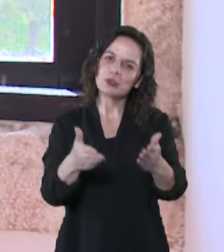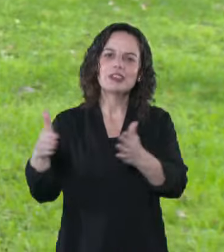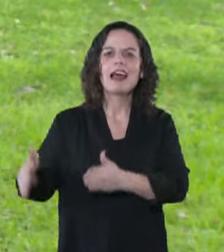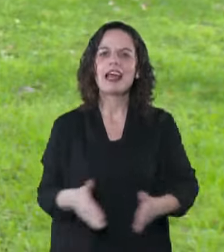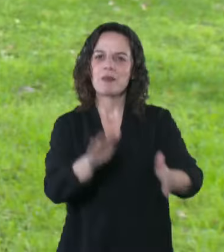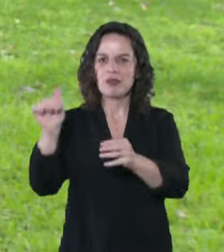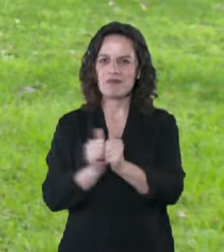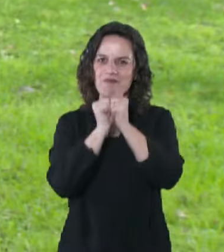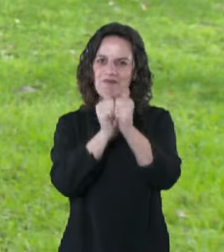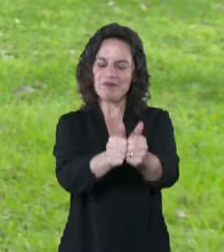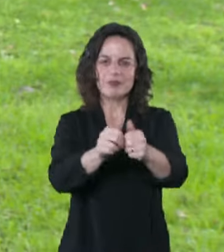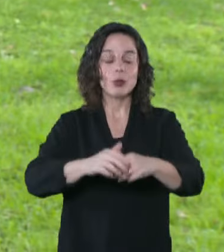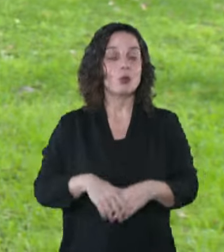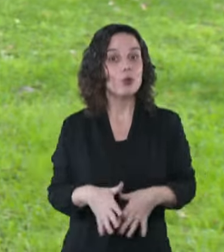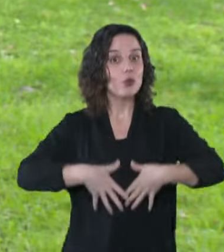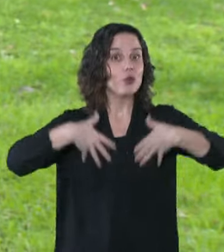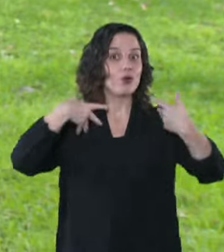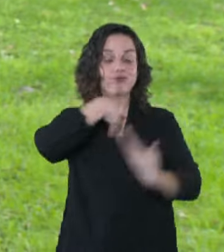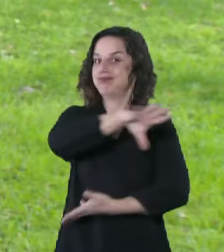caminhada. É um turbilhão de emoções.